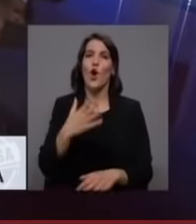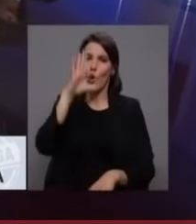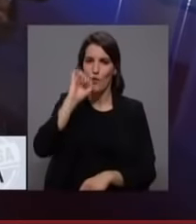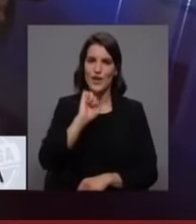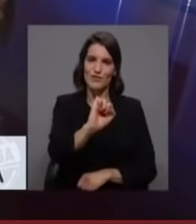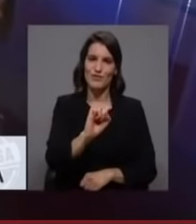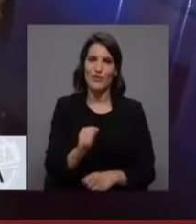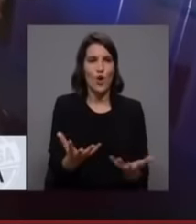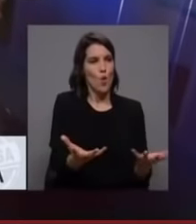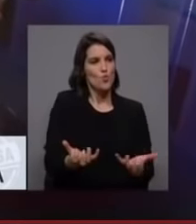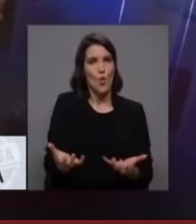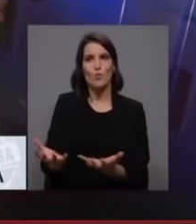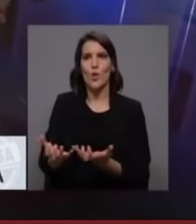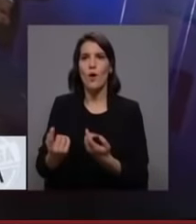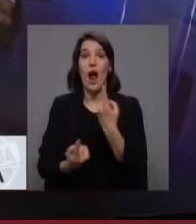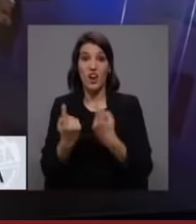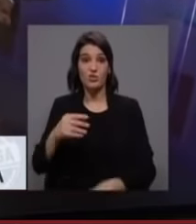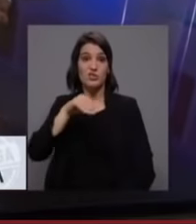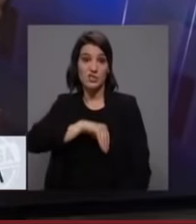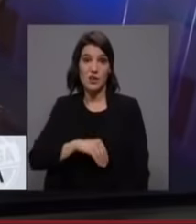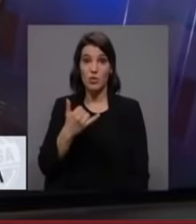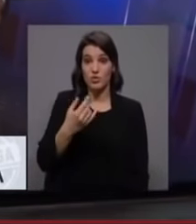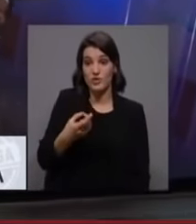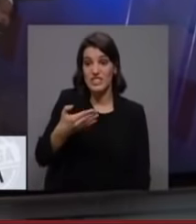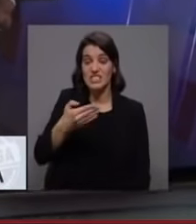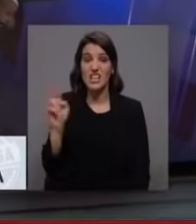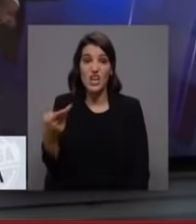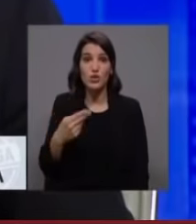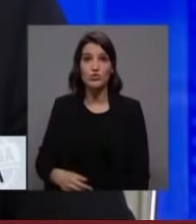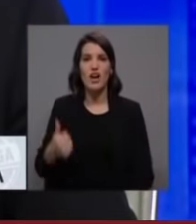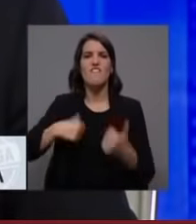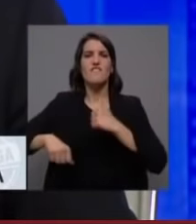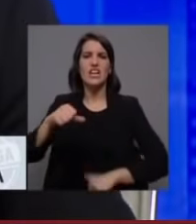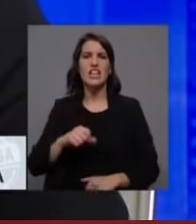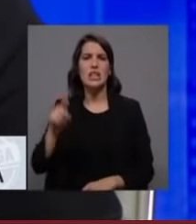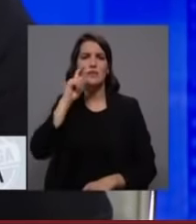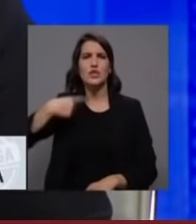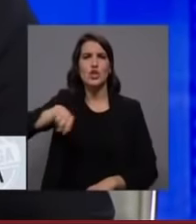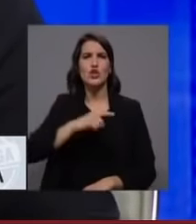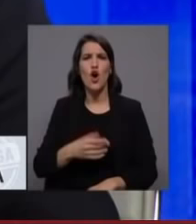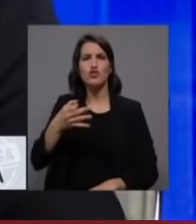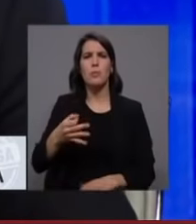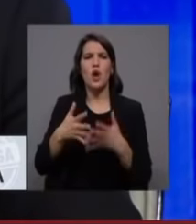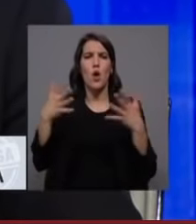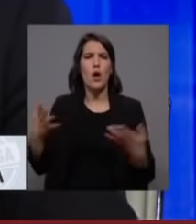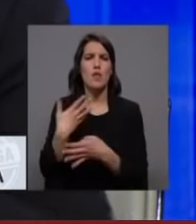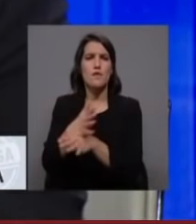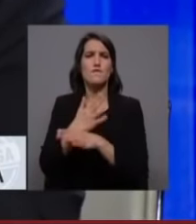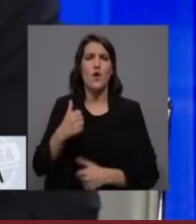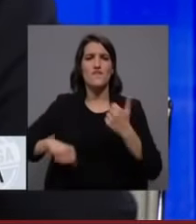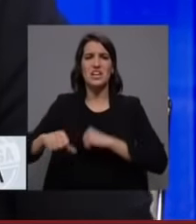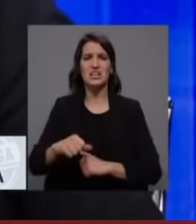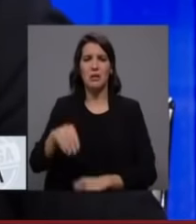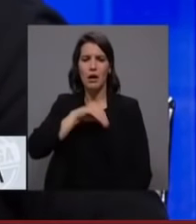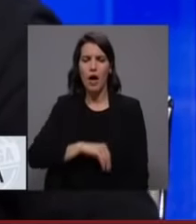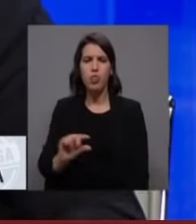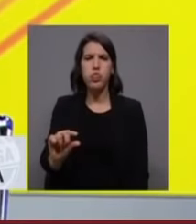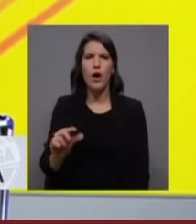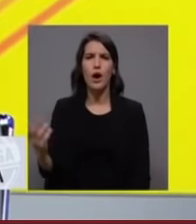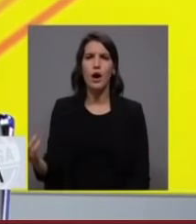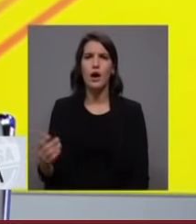governo outros recebem 297 anos ficaram feridos por nos defender em pedrógão e é muito leve toda a Adriele e ideias